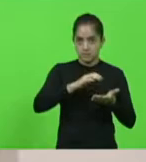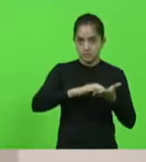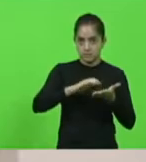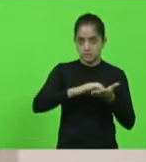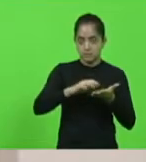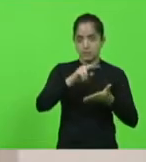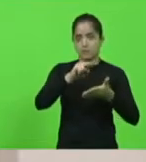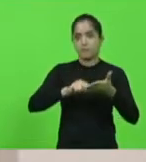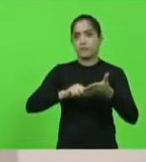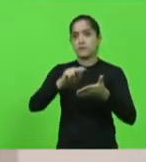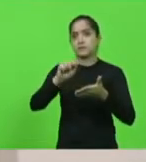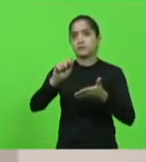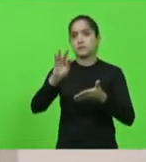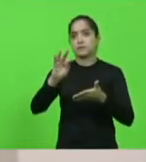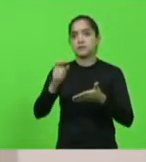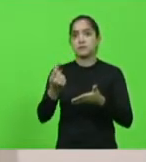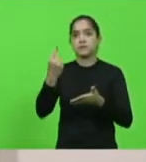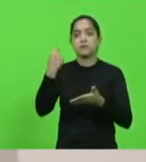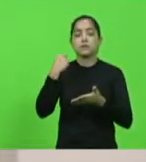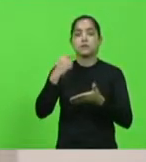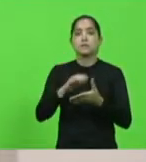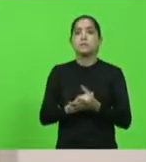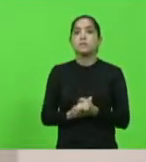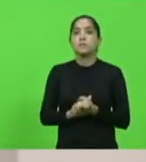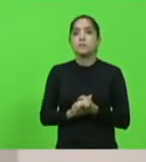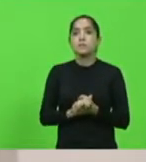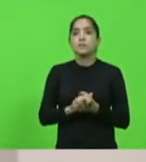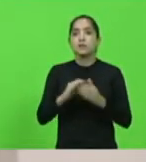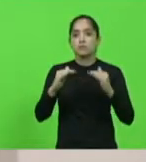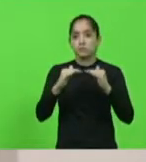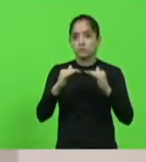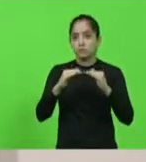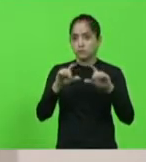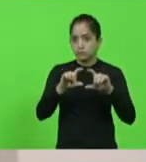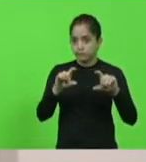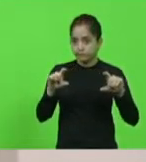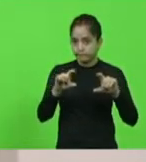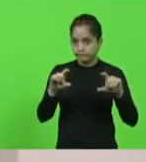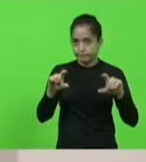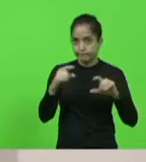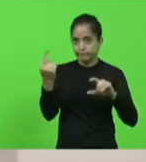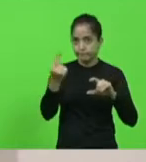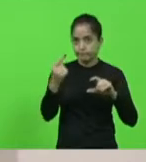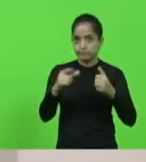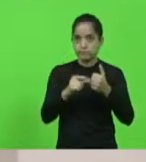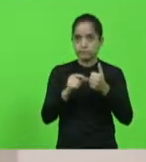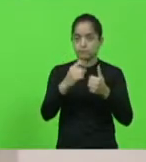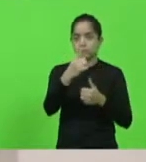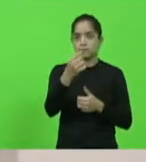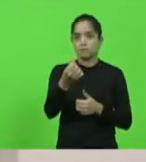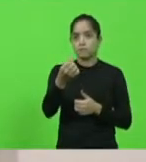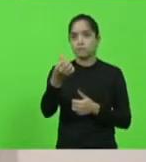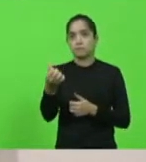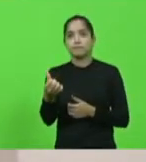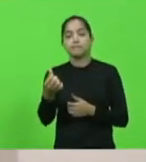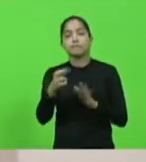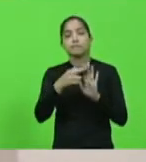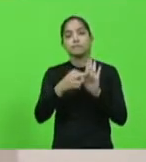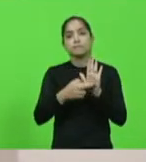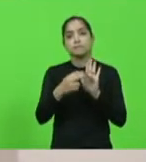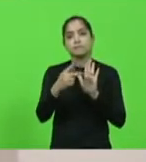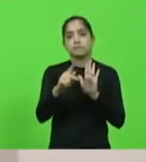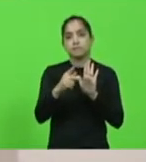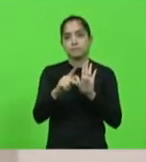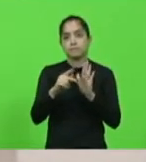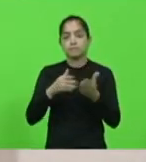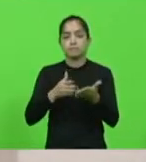proceder à leitura das atas da sessão anterior que, em consonância com o parágrafo 1º do artigo 106 do regimento interno, o senhor presidente